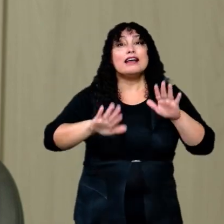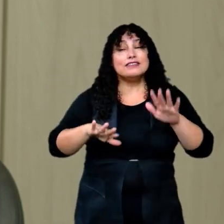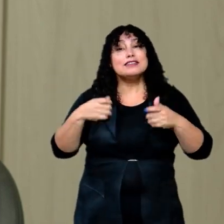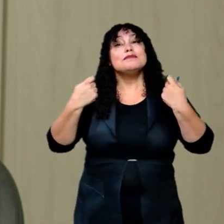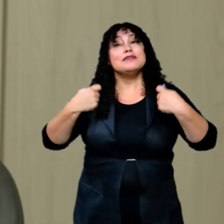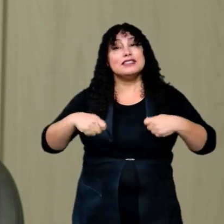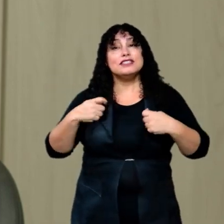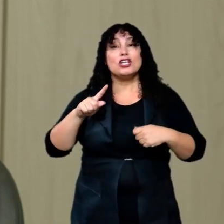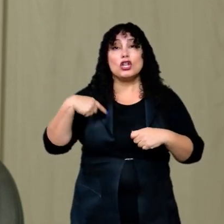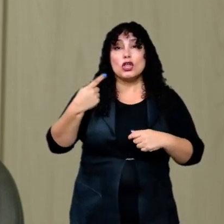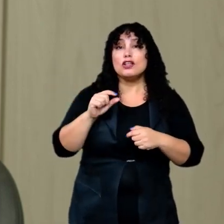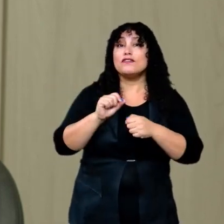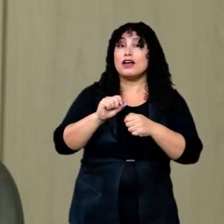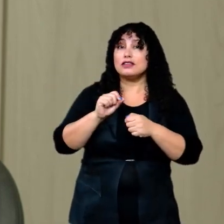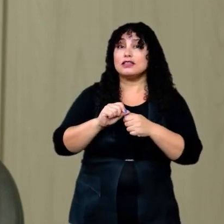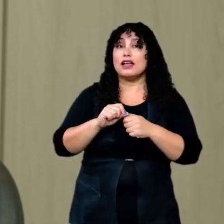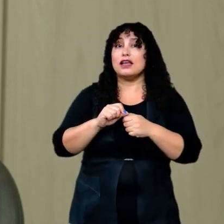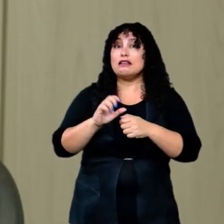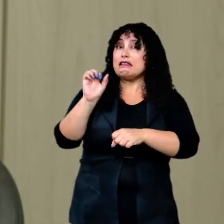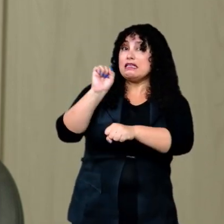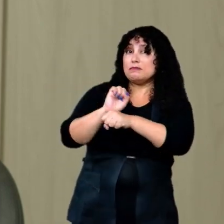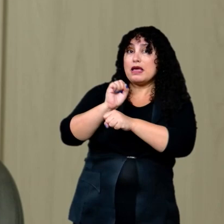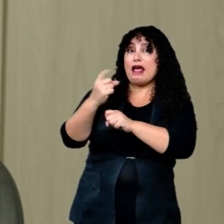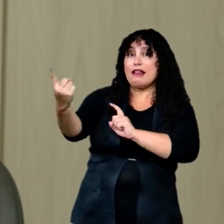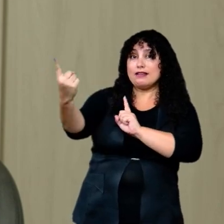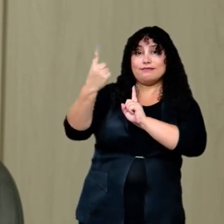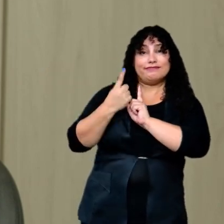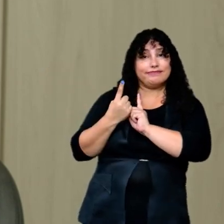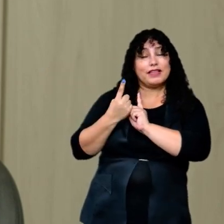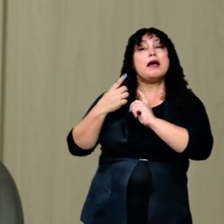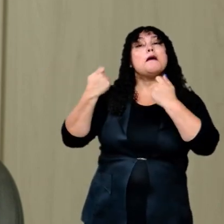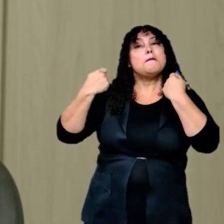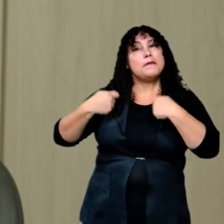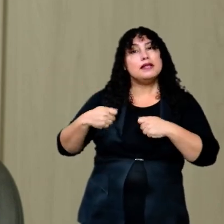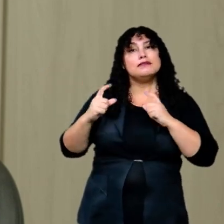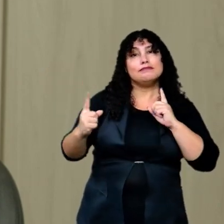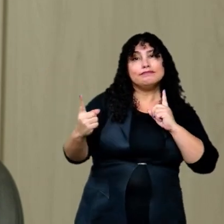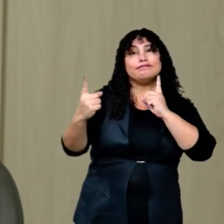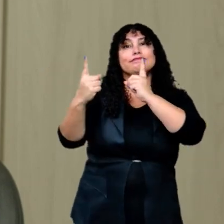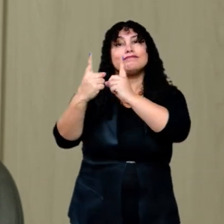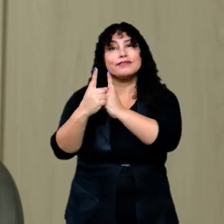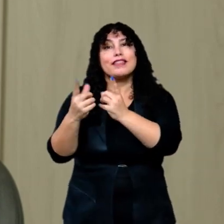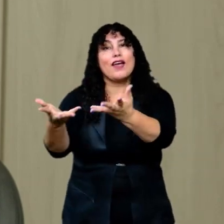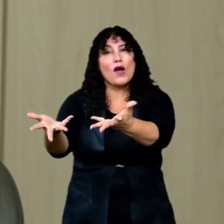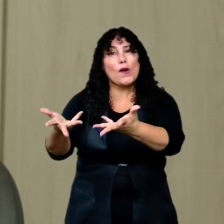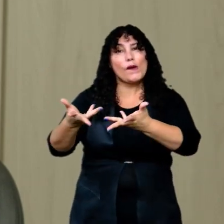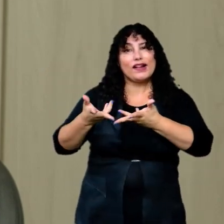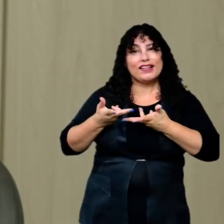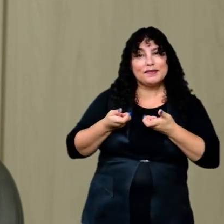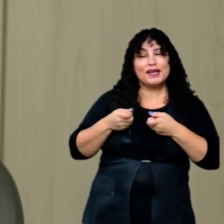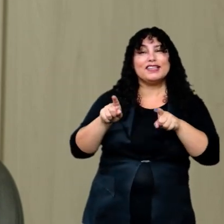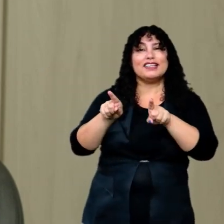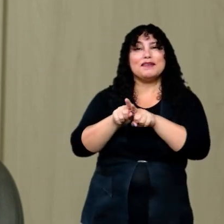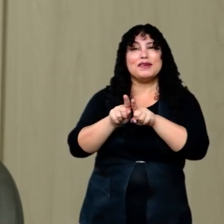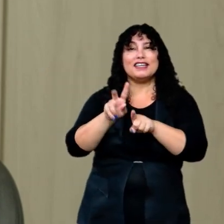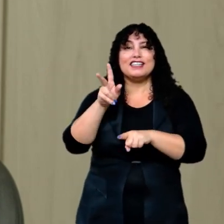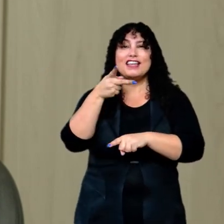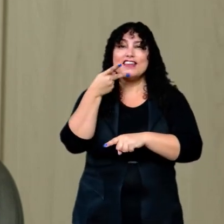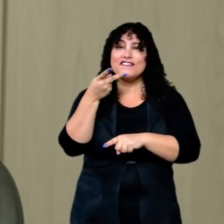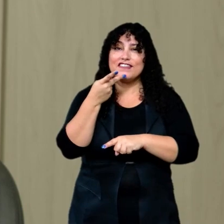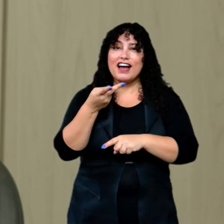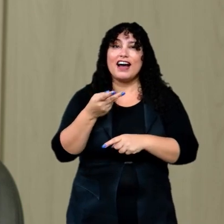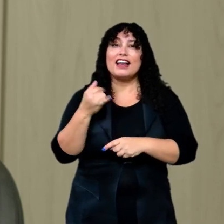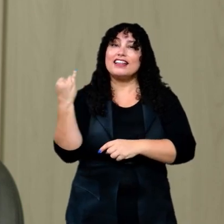deve fazer, não só esperar que ele venha, a gente também precisa ter esse acolhimento. Então, a gente fala